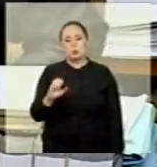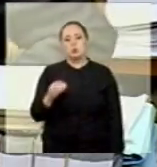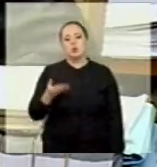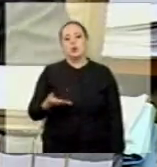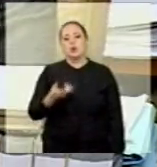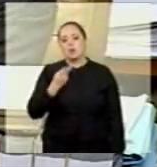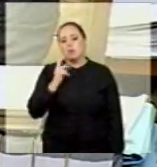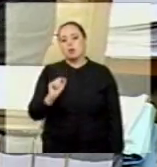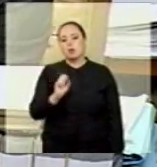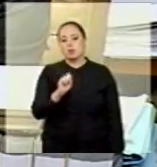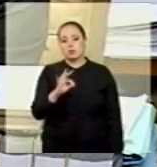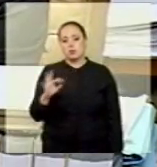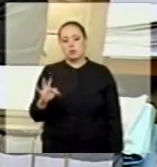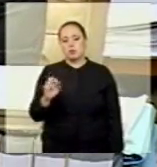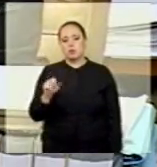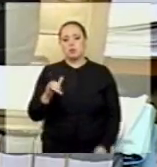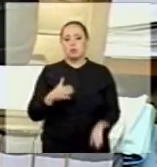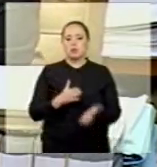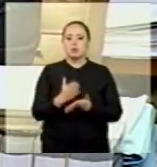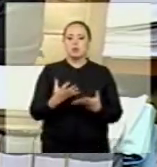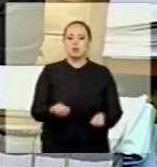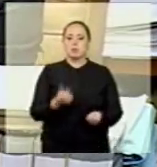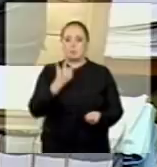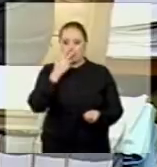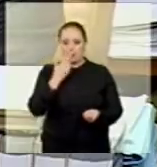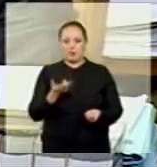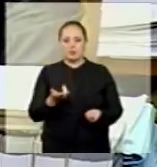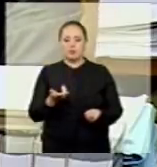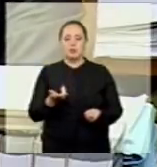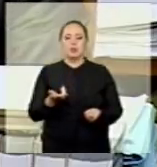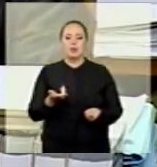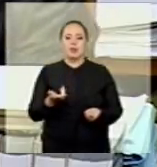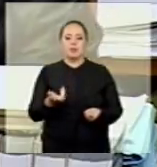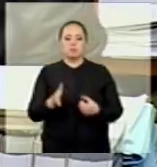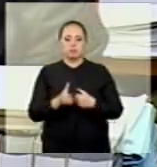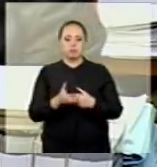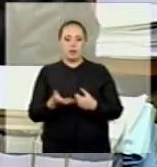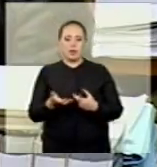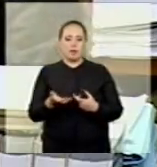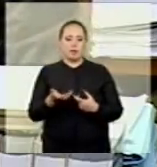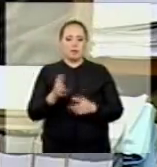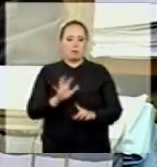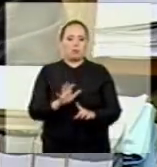de que o Supremo, ao assim proceder, estaria usurpando atribuições do Congresso Nacional.